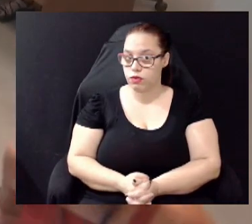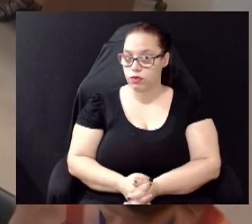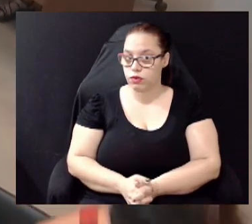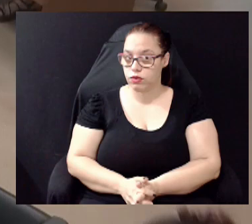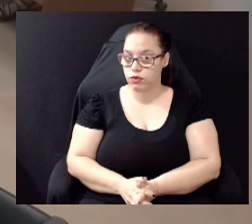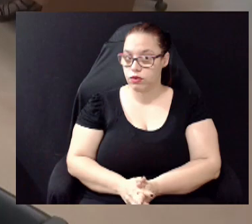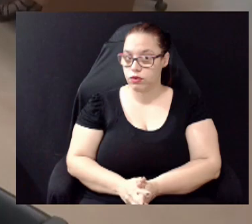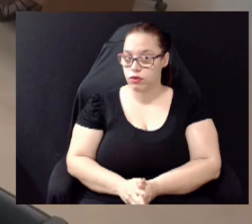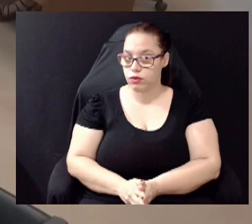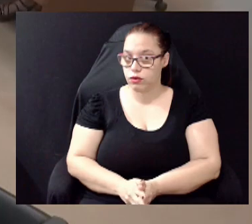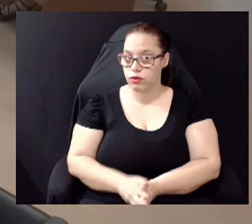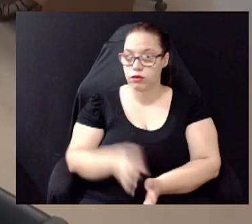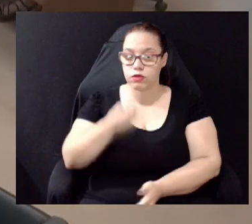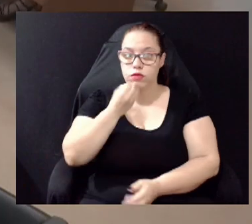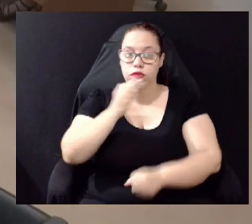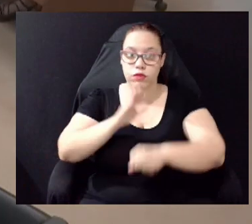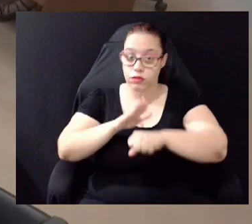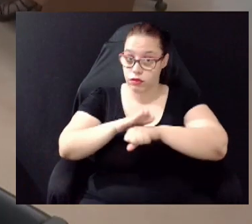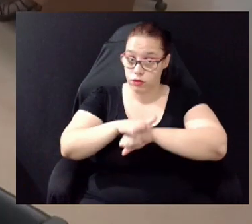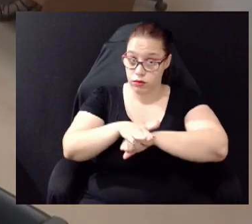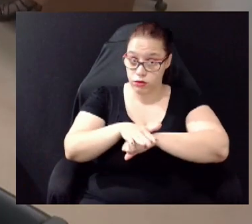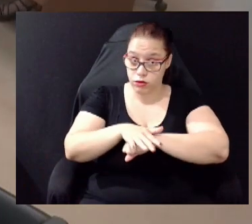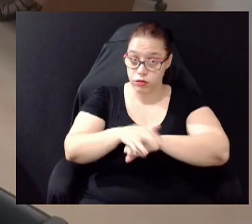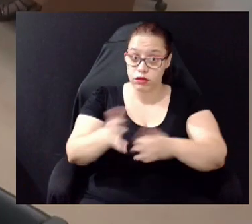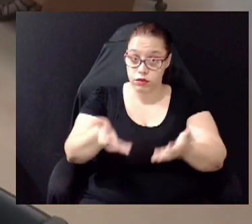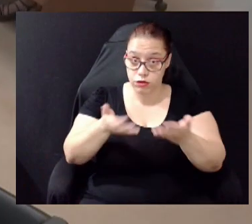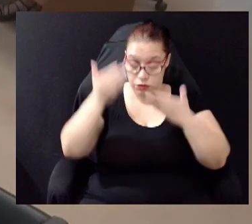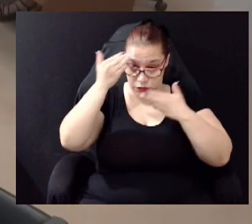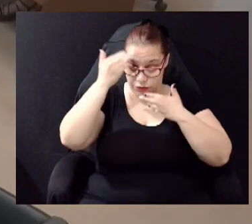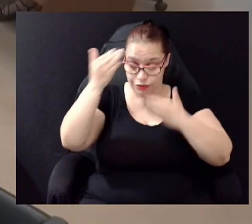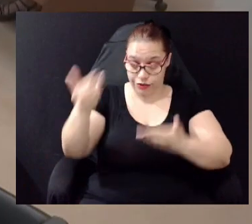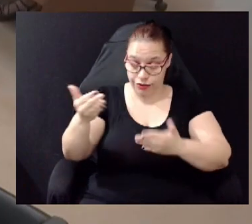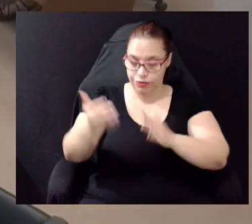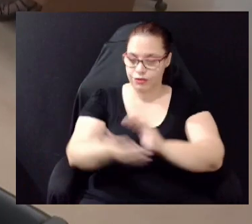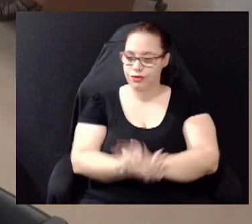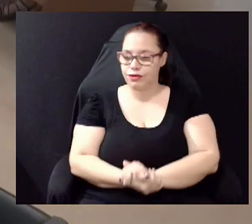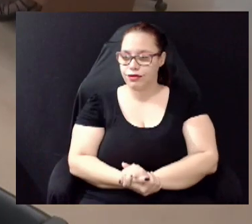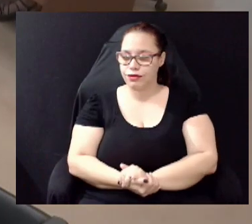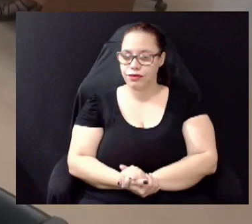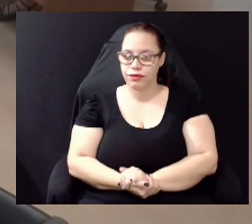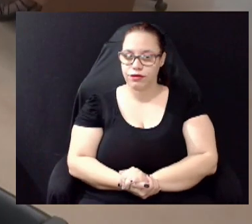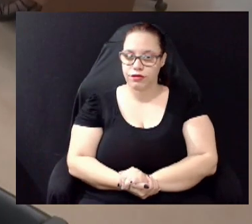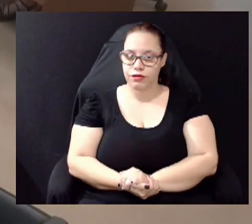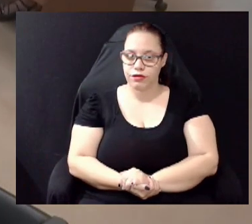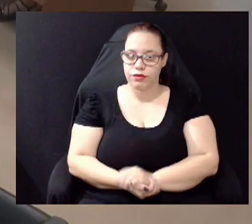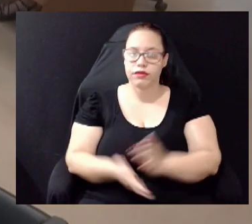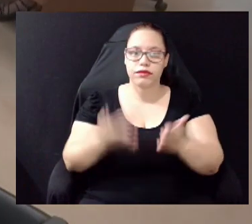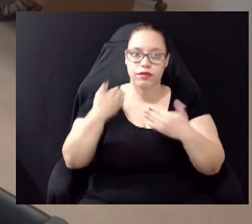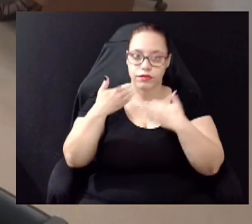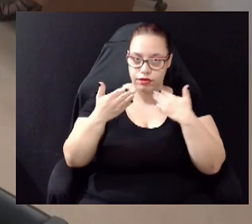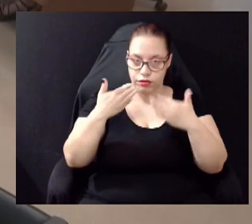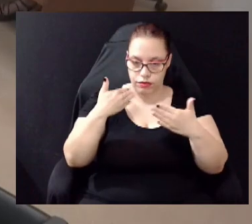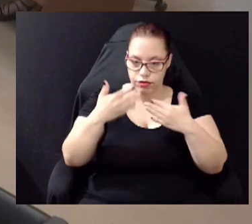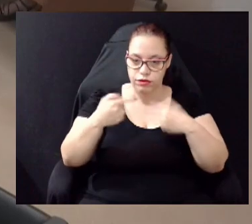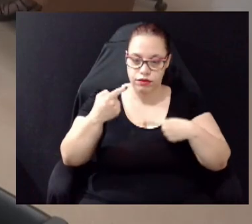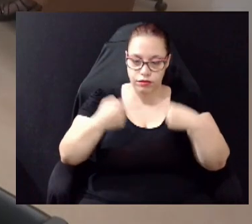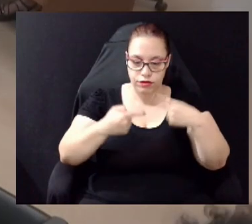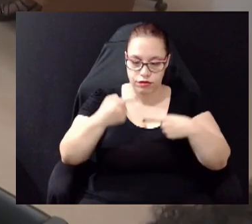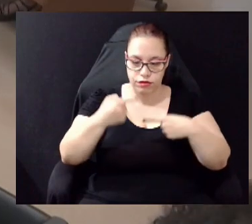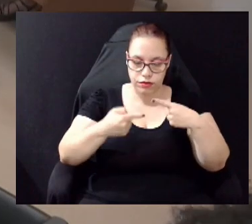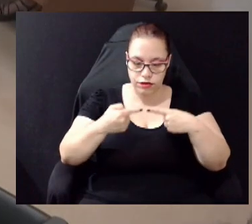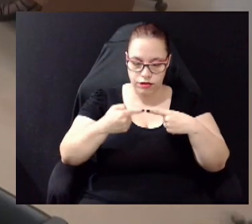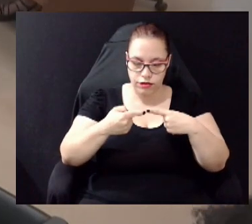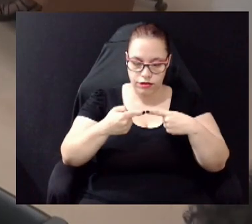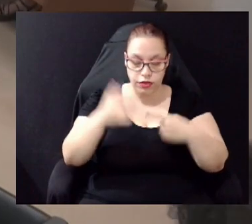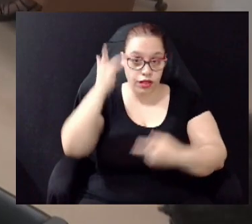Bom, boa noite a todos. Eu quero agradecer esse debate, porque tem muita situação que a gente acha que é